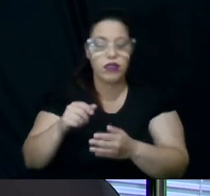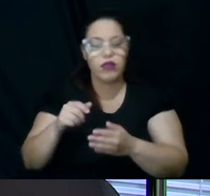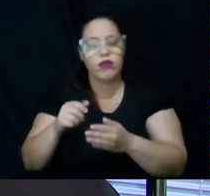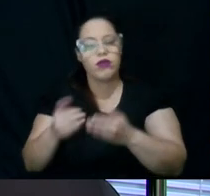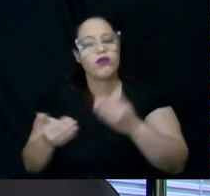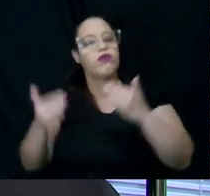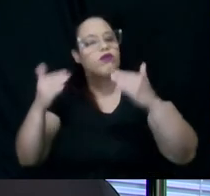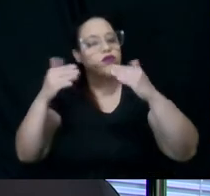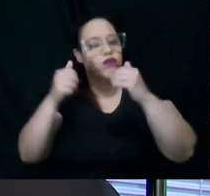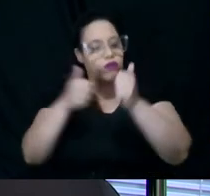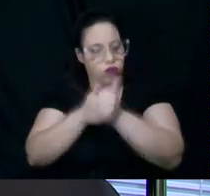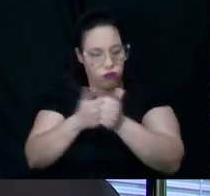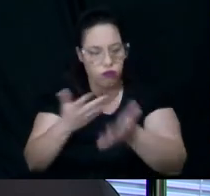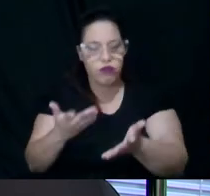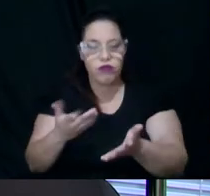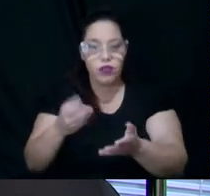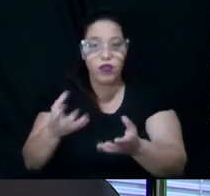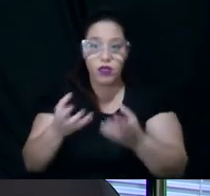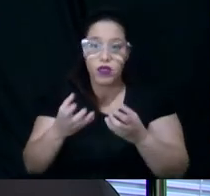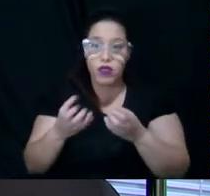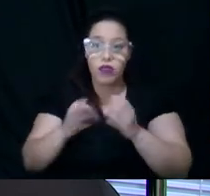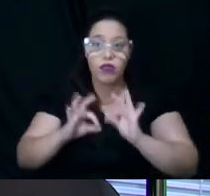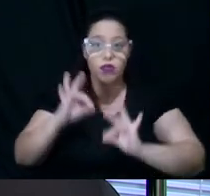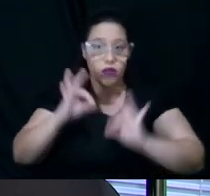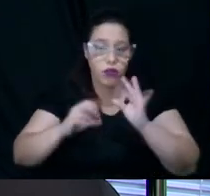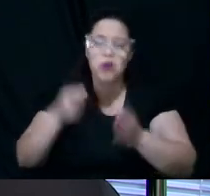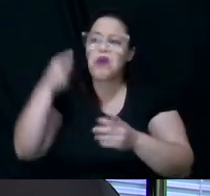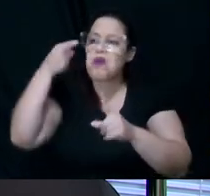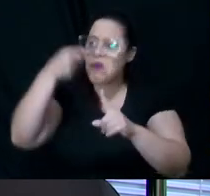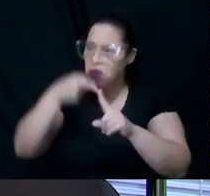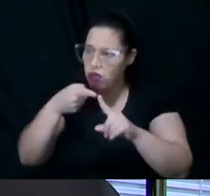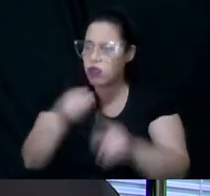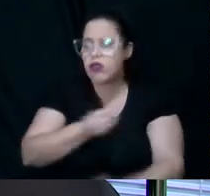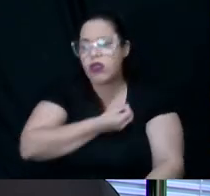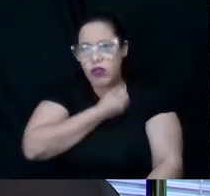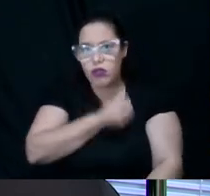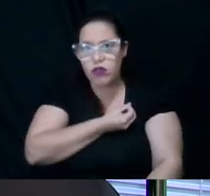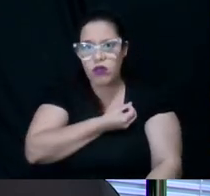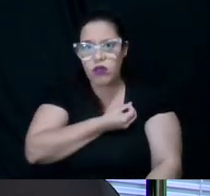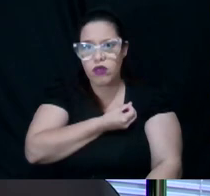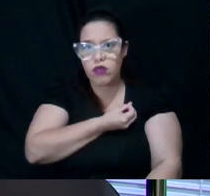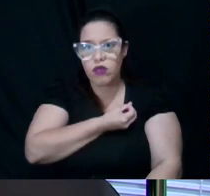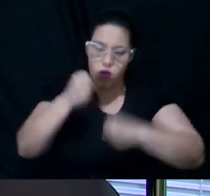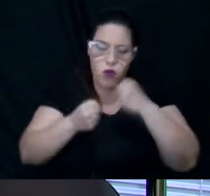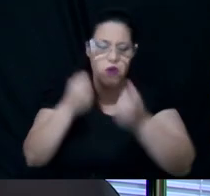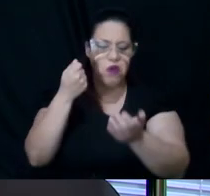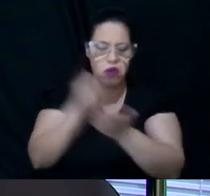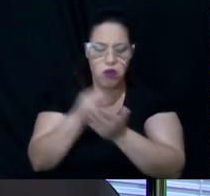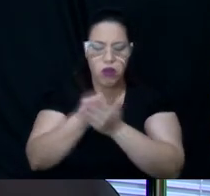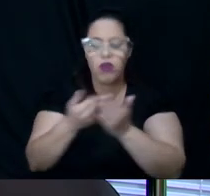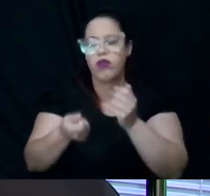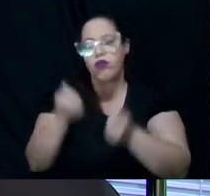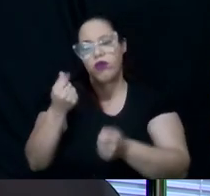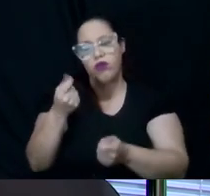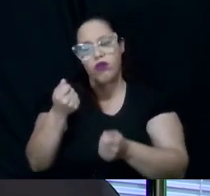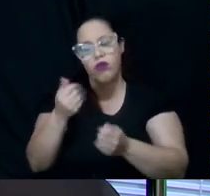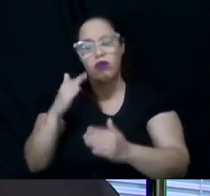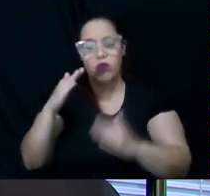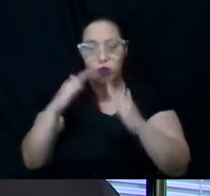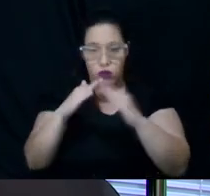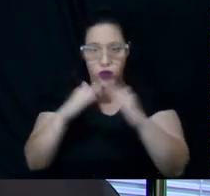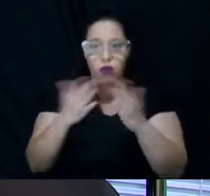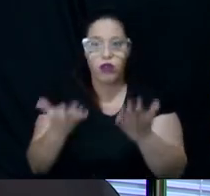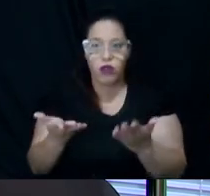quando você quer se programar para atingir um objetivo na sua vida. Você quer comprar um carro, você quer comprar uma casa, você quer, enfim, fazer